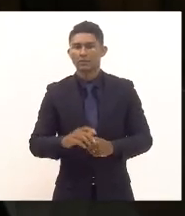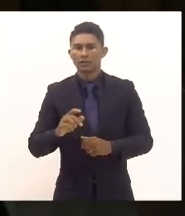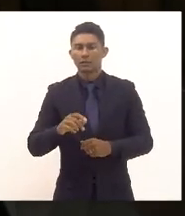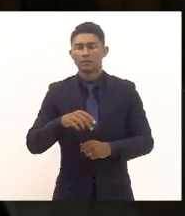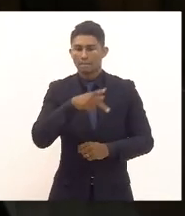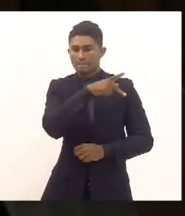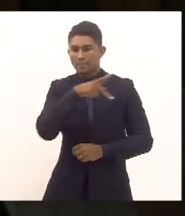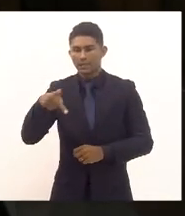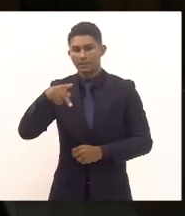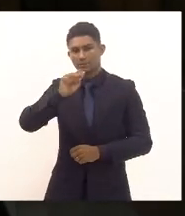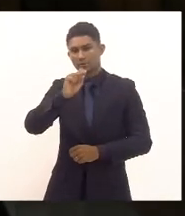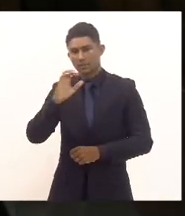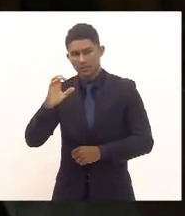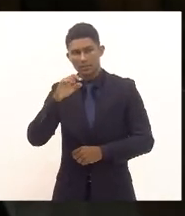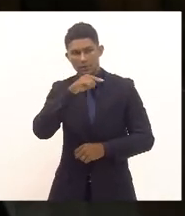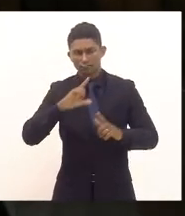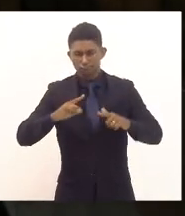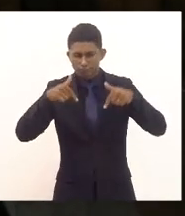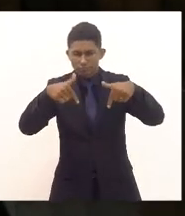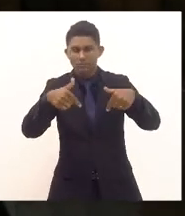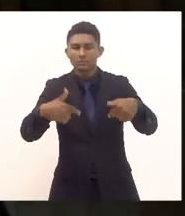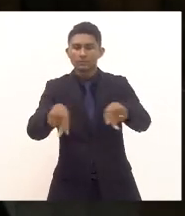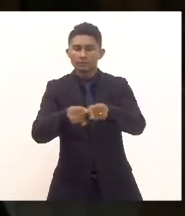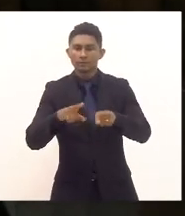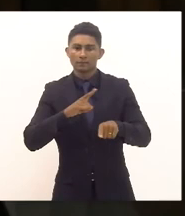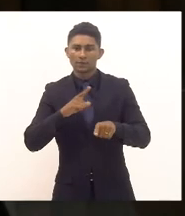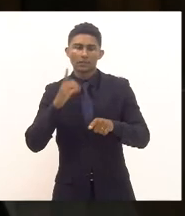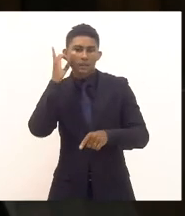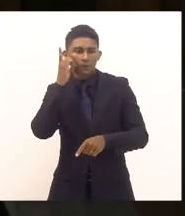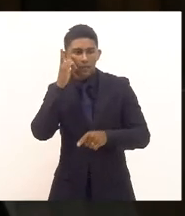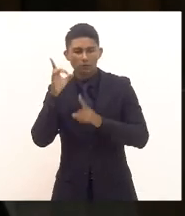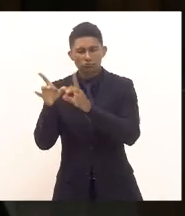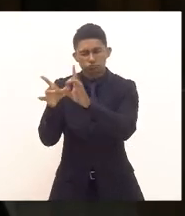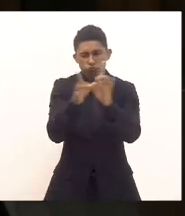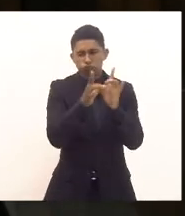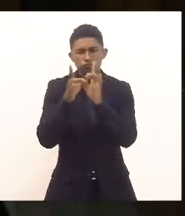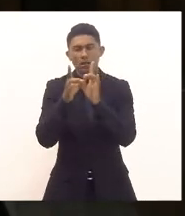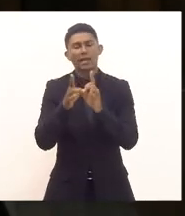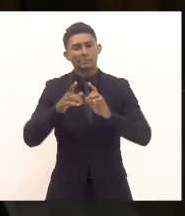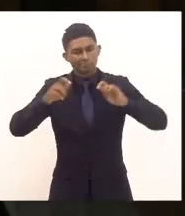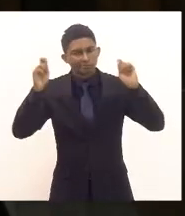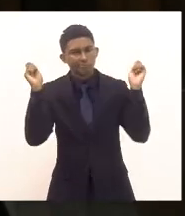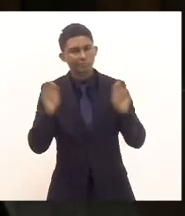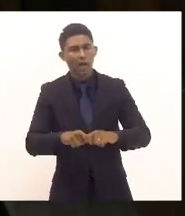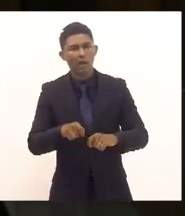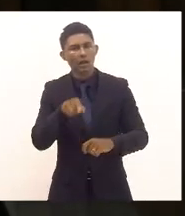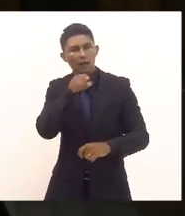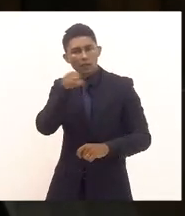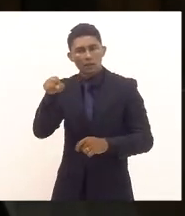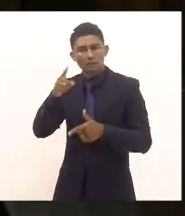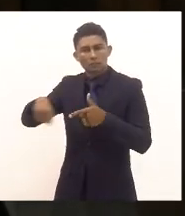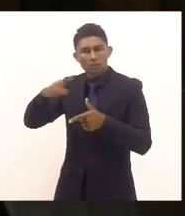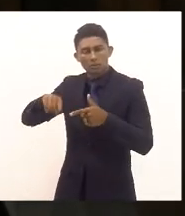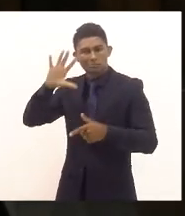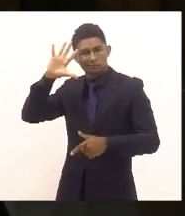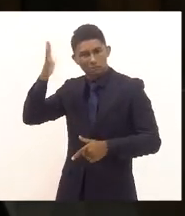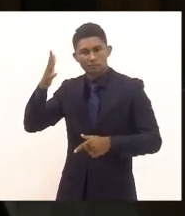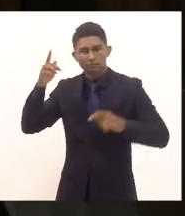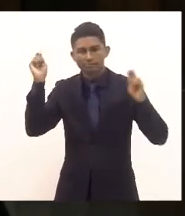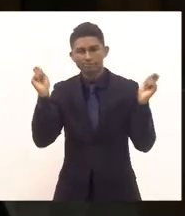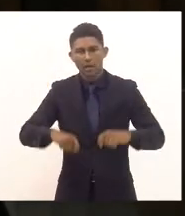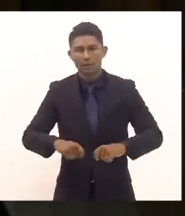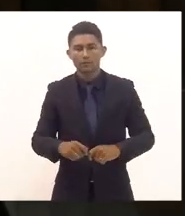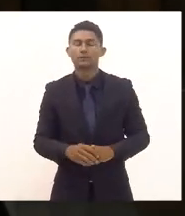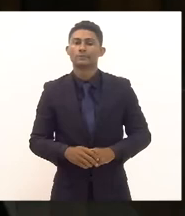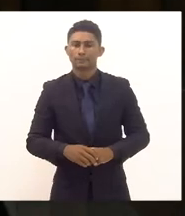o nosso Presidente André Ceciliano com a parceria com tantos deputados nós vamos alcançar resultados melhores e